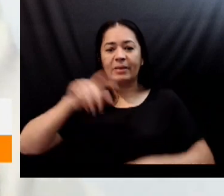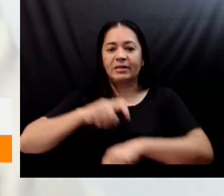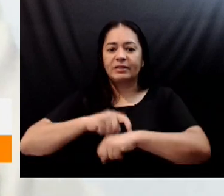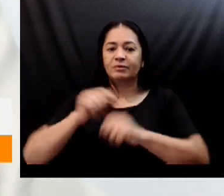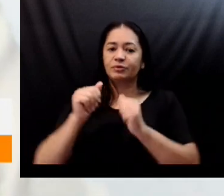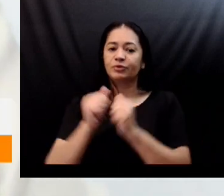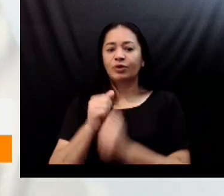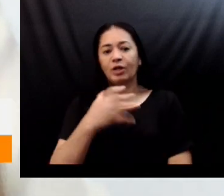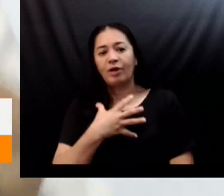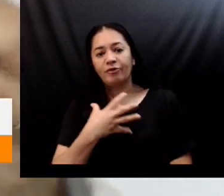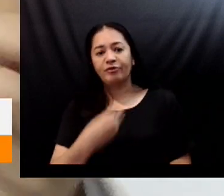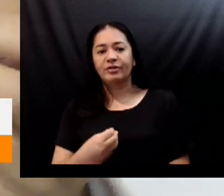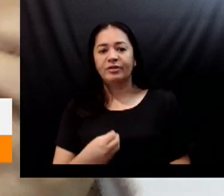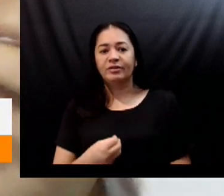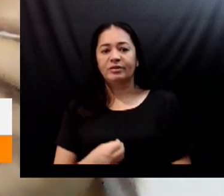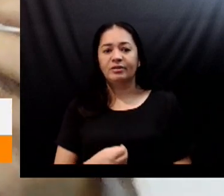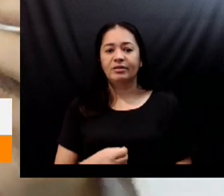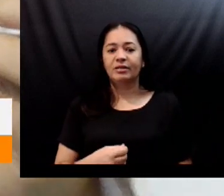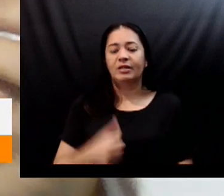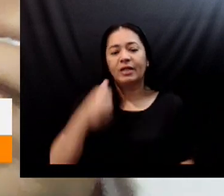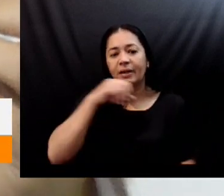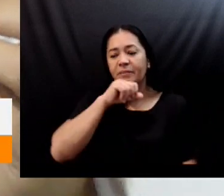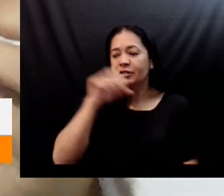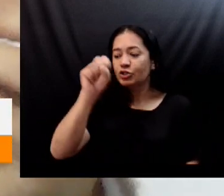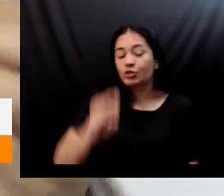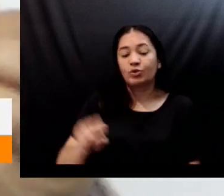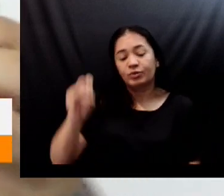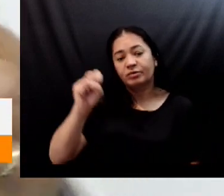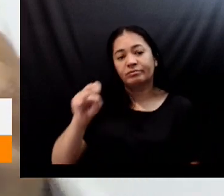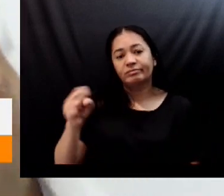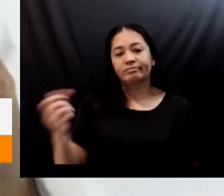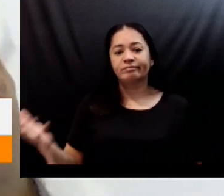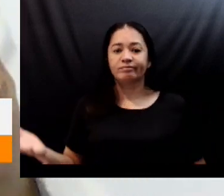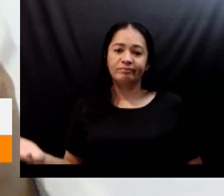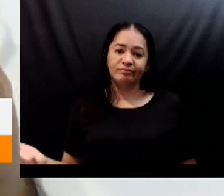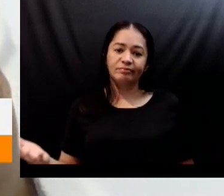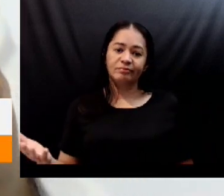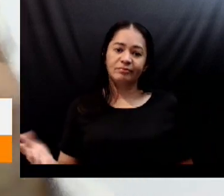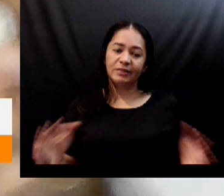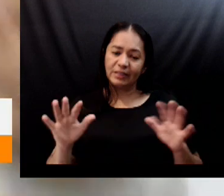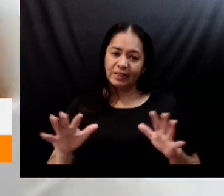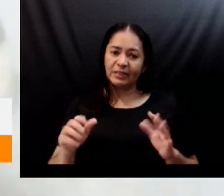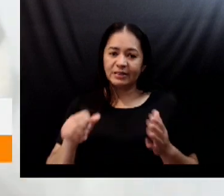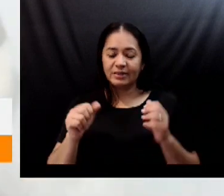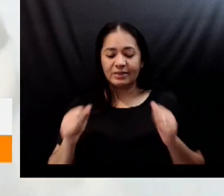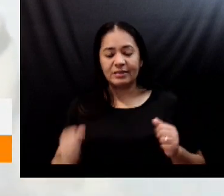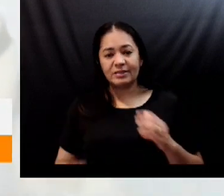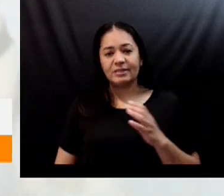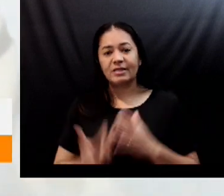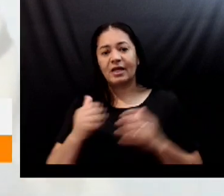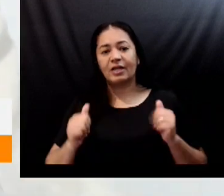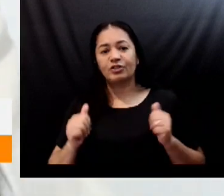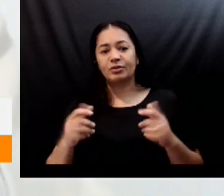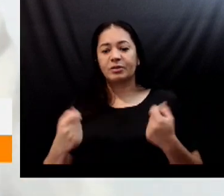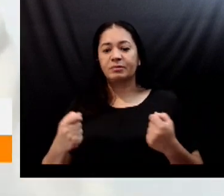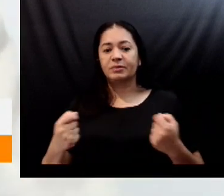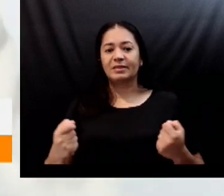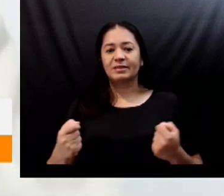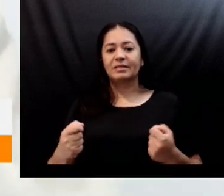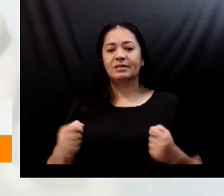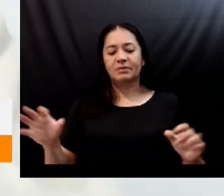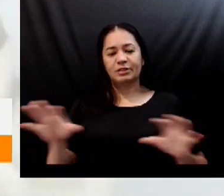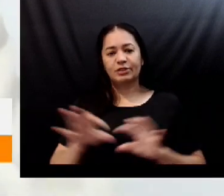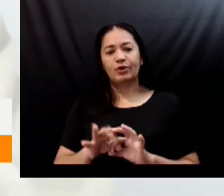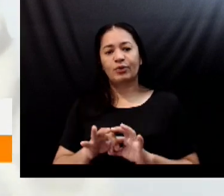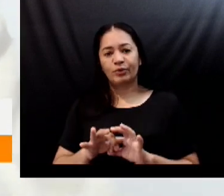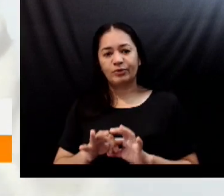mãe solo. Então, são essas criatividades, esses insights que a gente precisa ter e se conectar com o que realmente